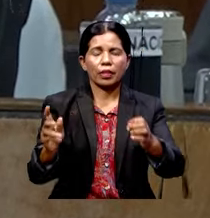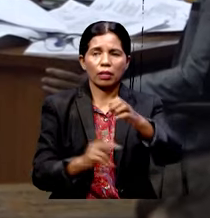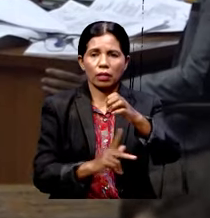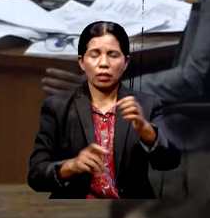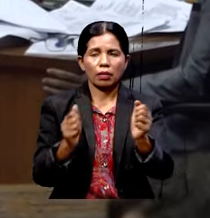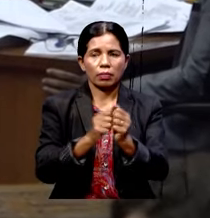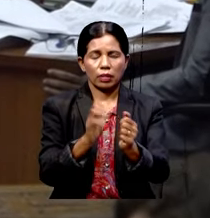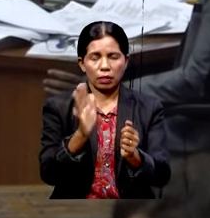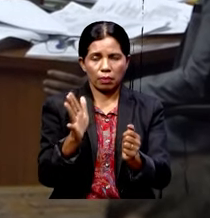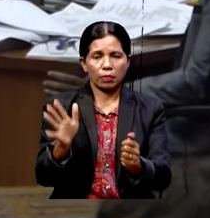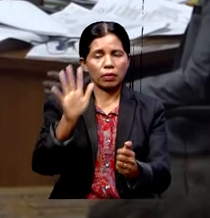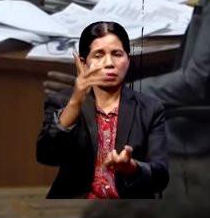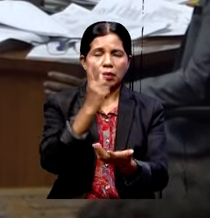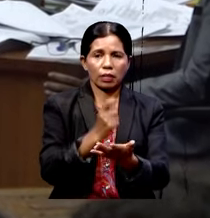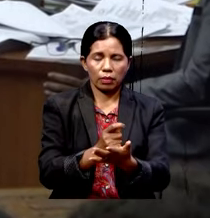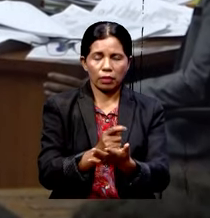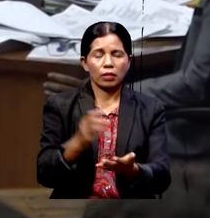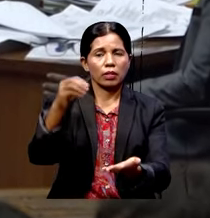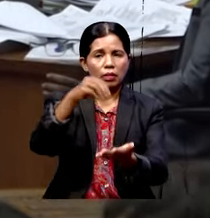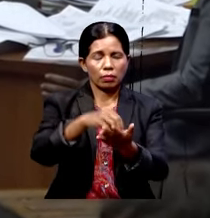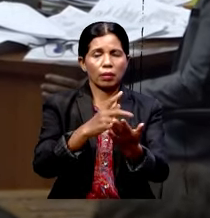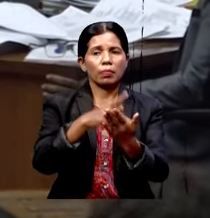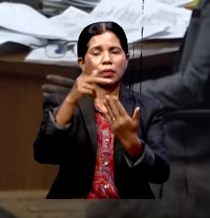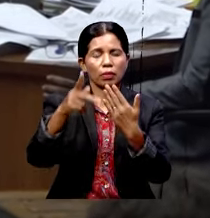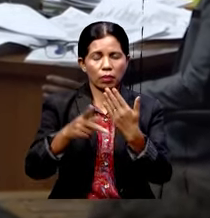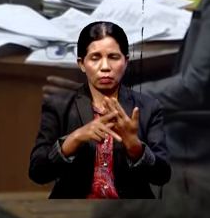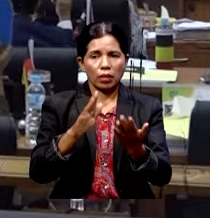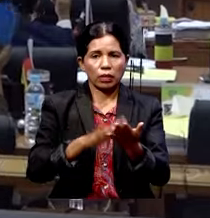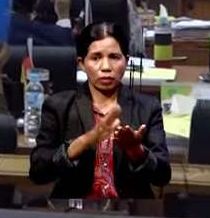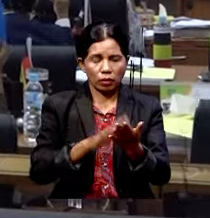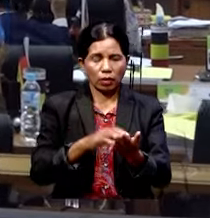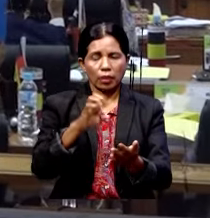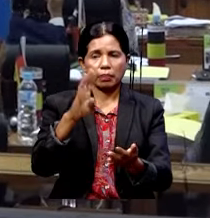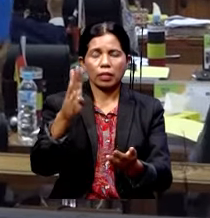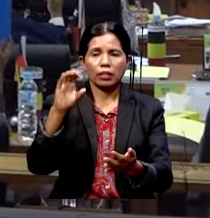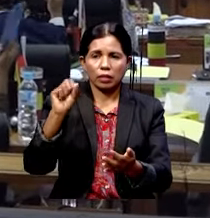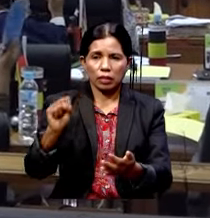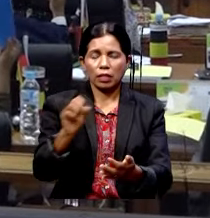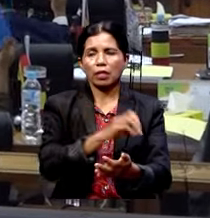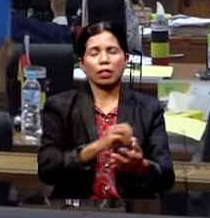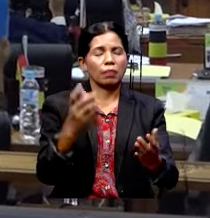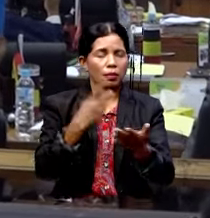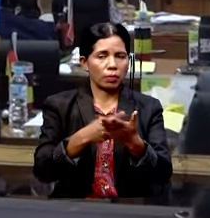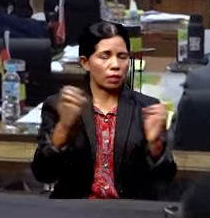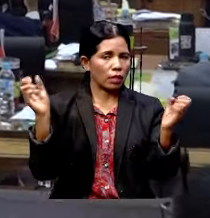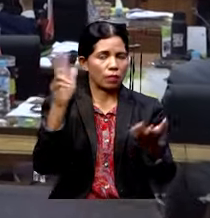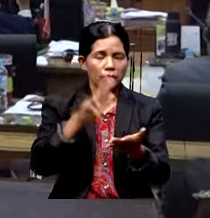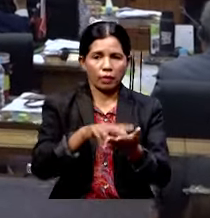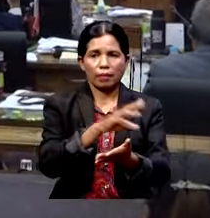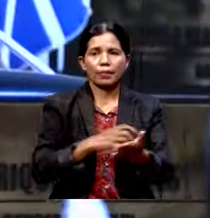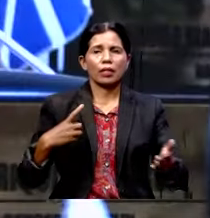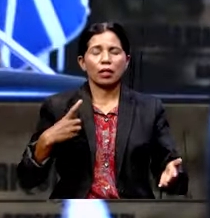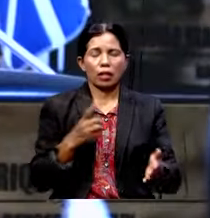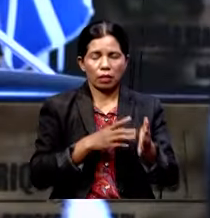Rio Limanulo Recin Lima, pode realoca ba Programa Ensino Básico, mas be proposta Hiracnela passa. Nune deputada